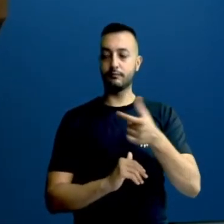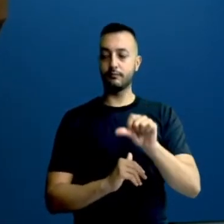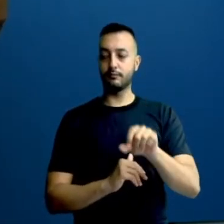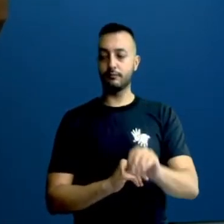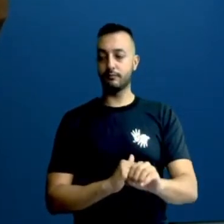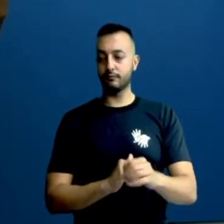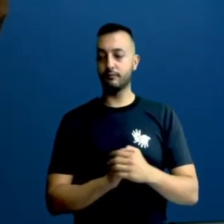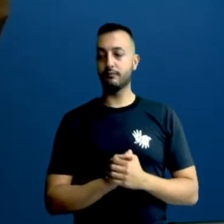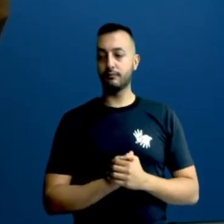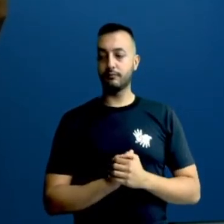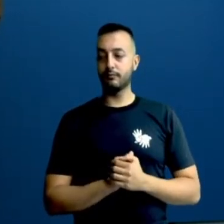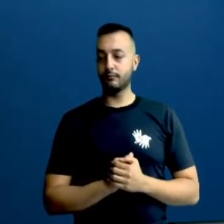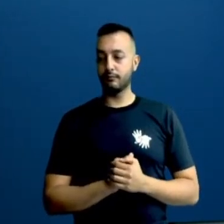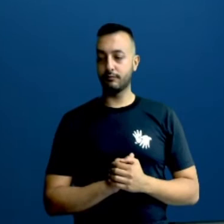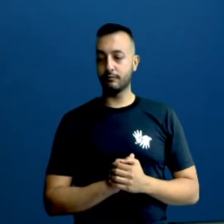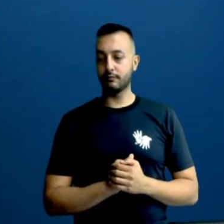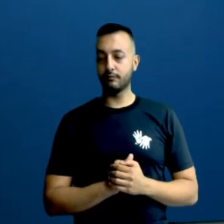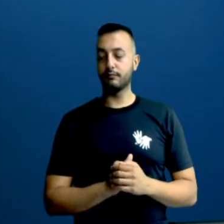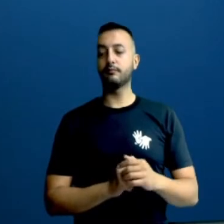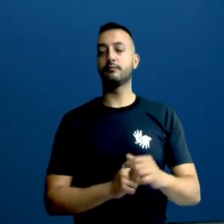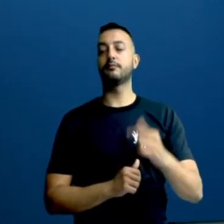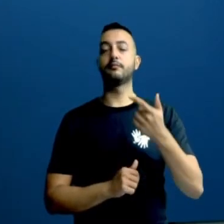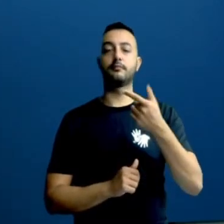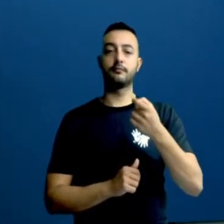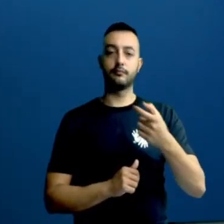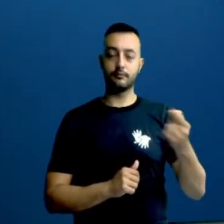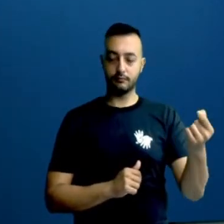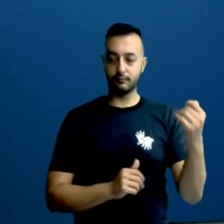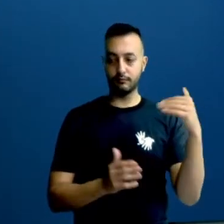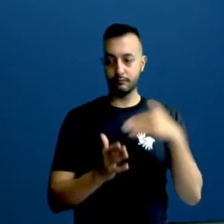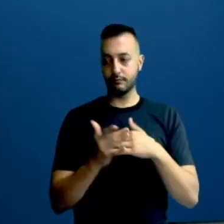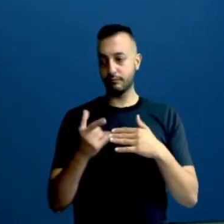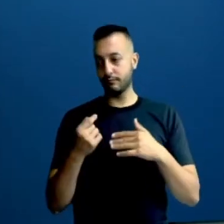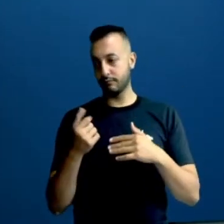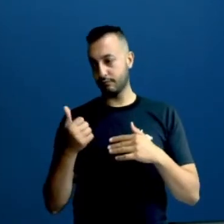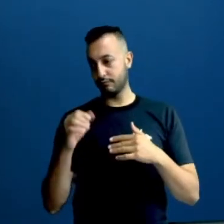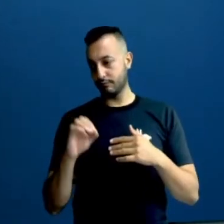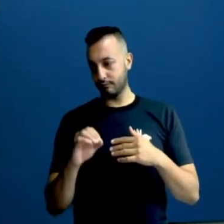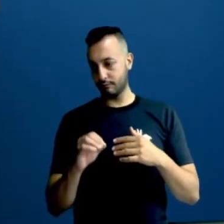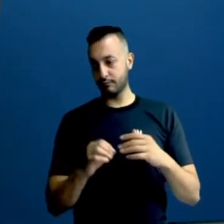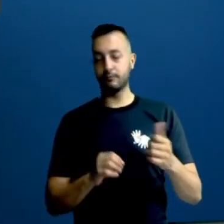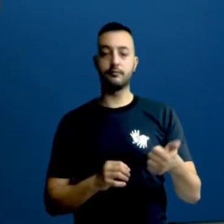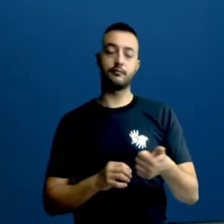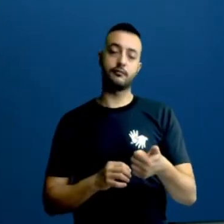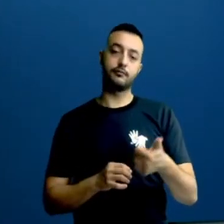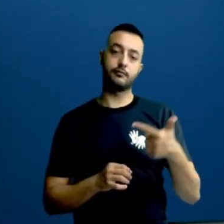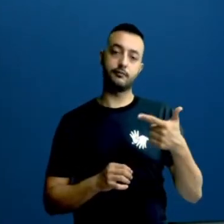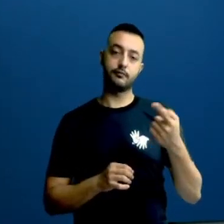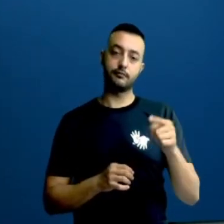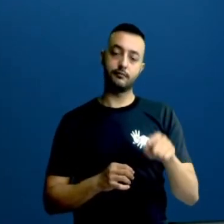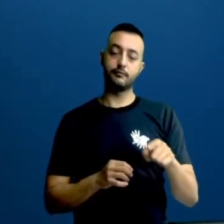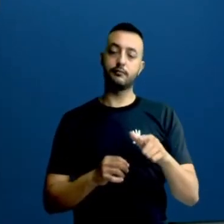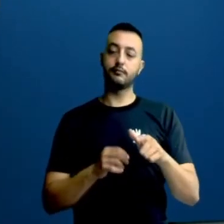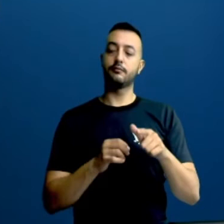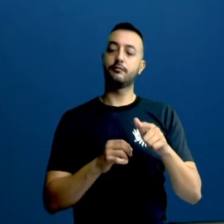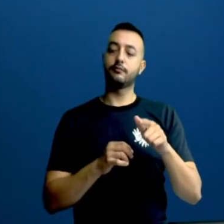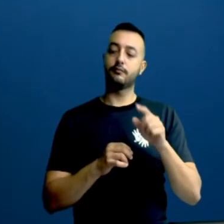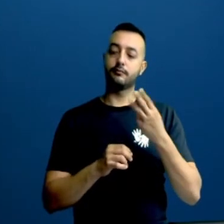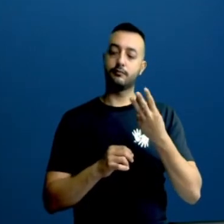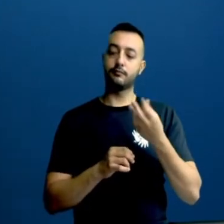14.290. Entre 2000 e 2010, houve um aumento de